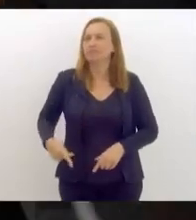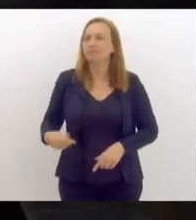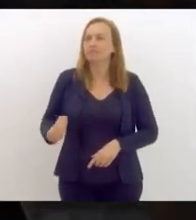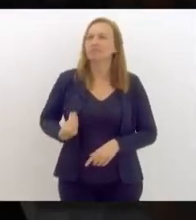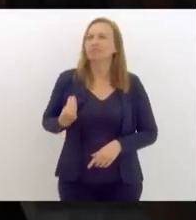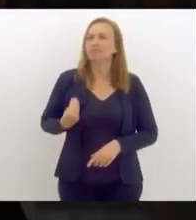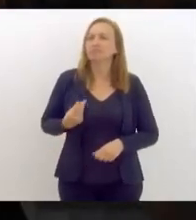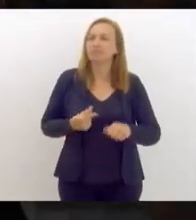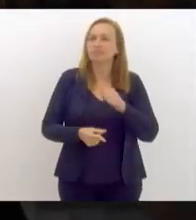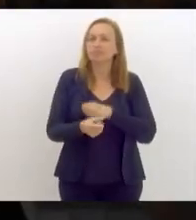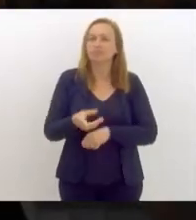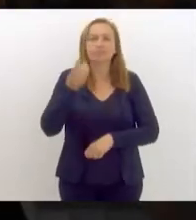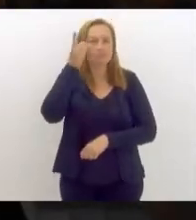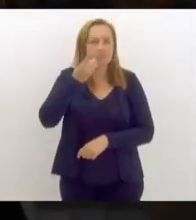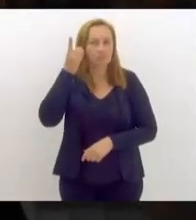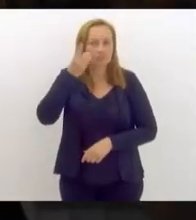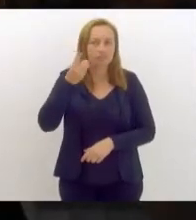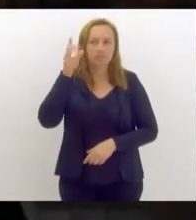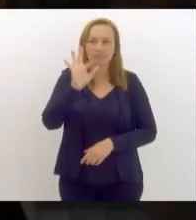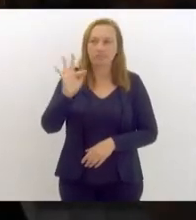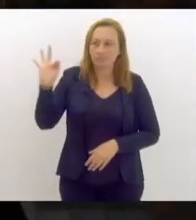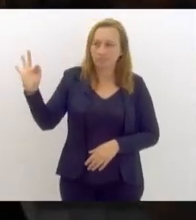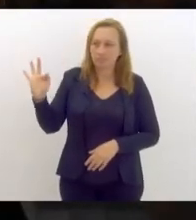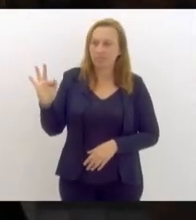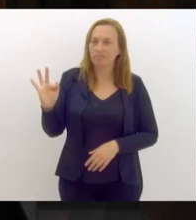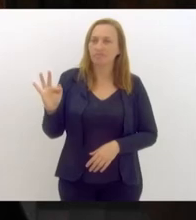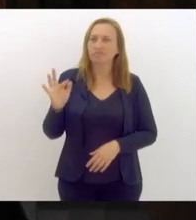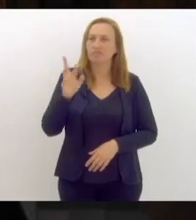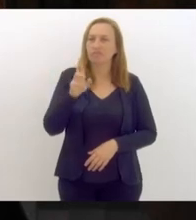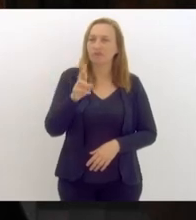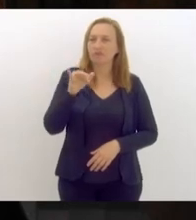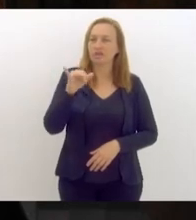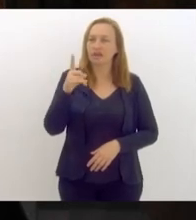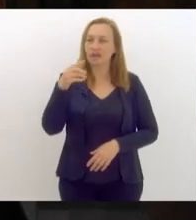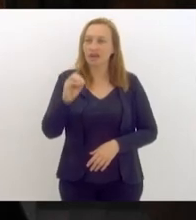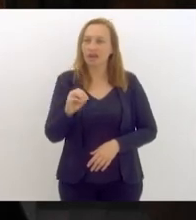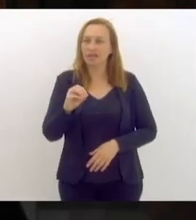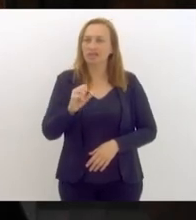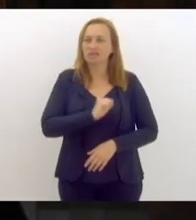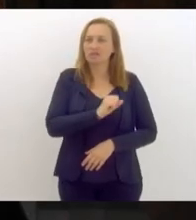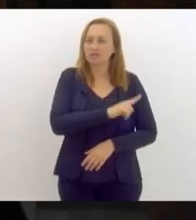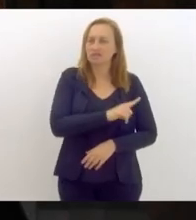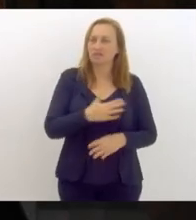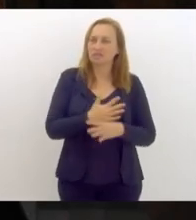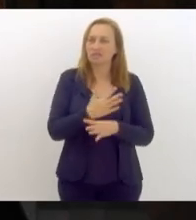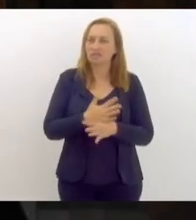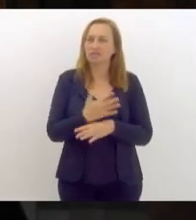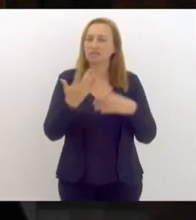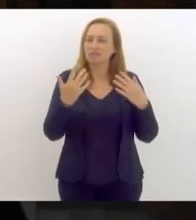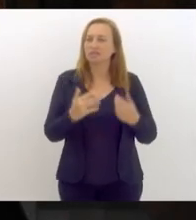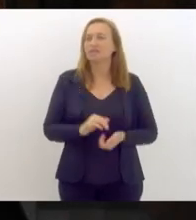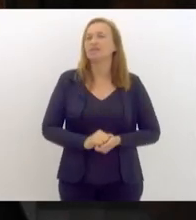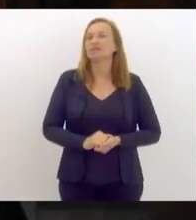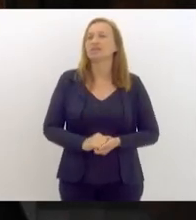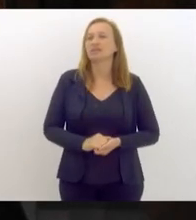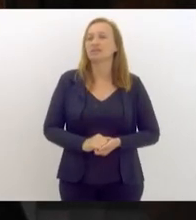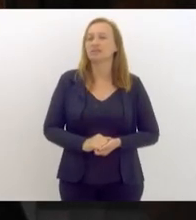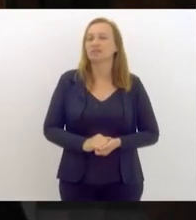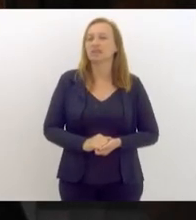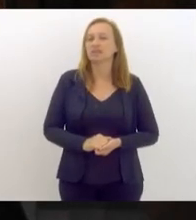eterno deputado federal Ricardo pericá lá da nossa cidade de São Gonçalo tá aqui prestigiando Parlamento Fluminense